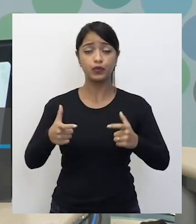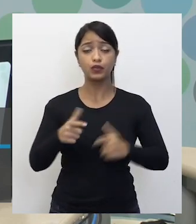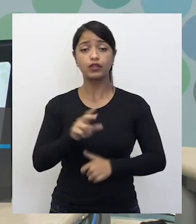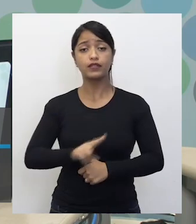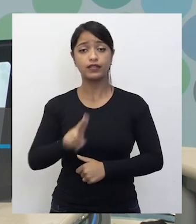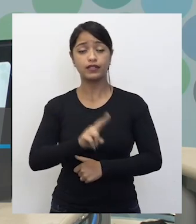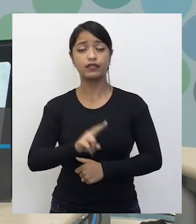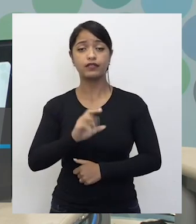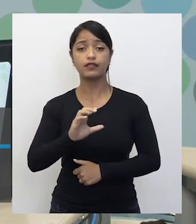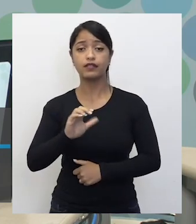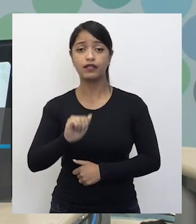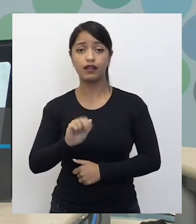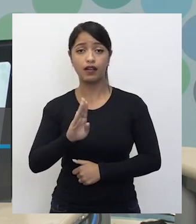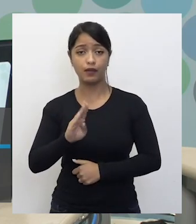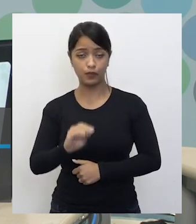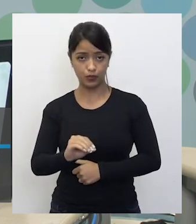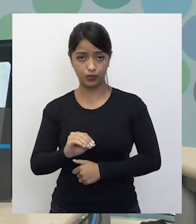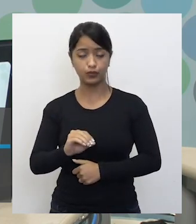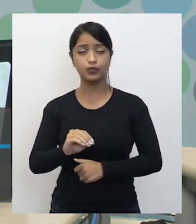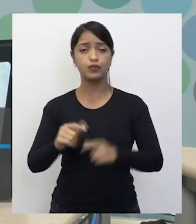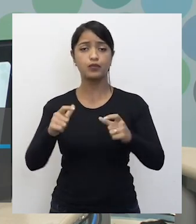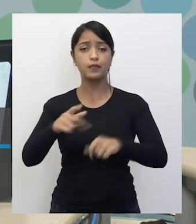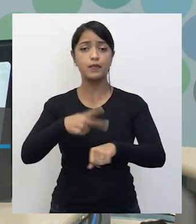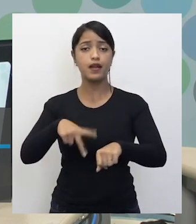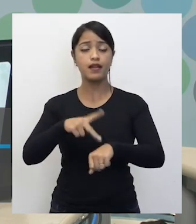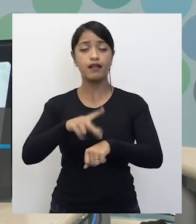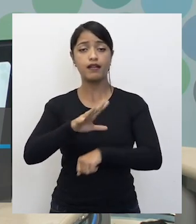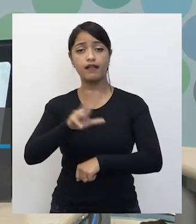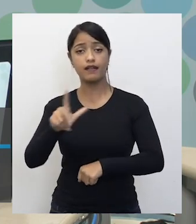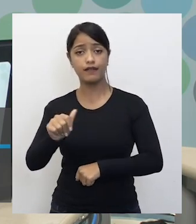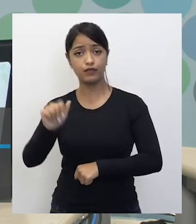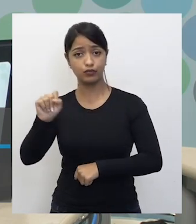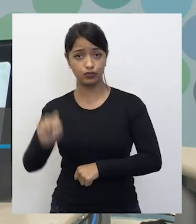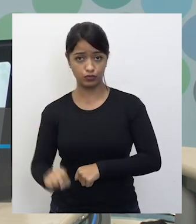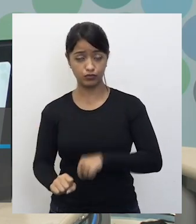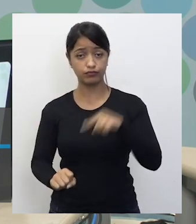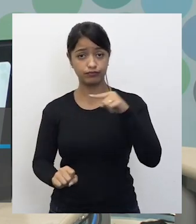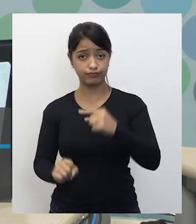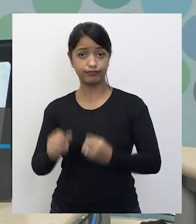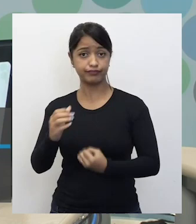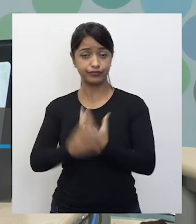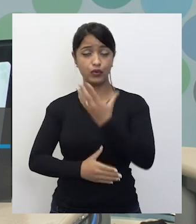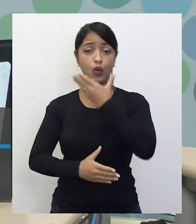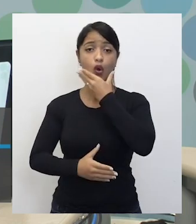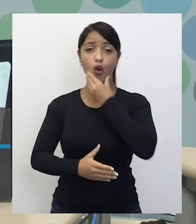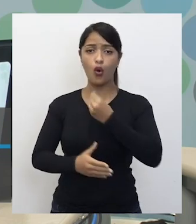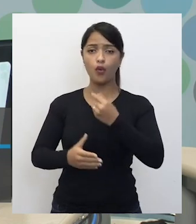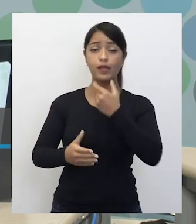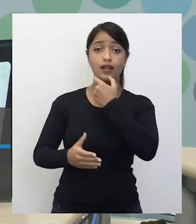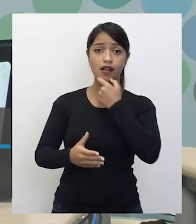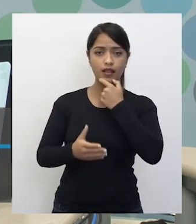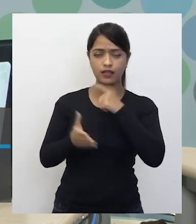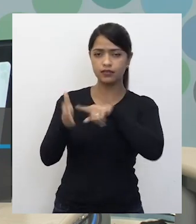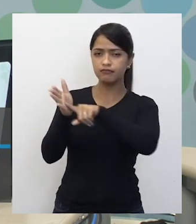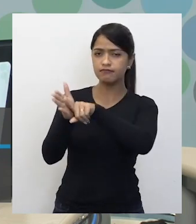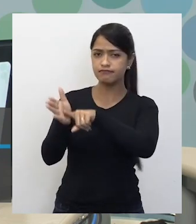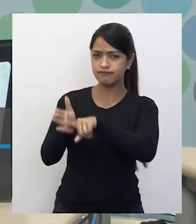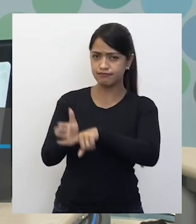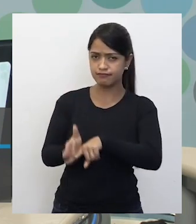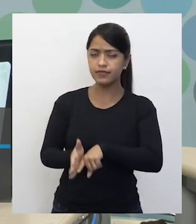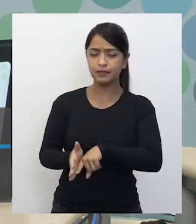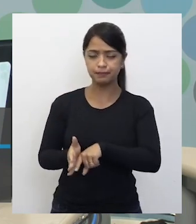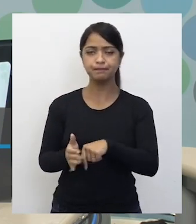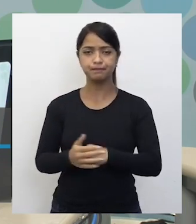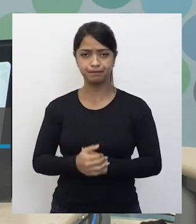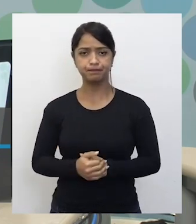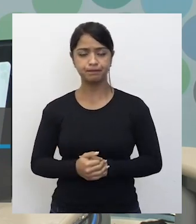Cabo, que fica na África do Sul, por um pesquisador inglês. Então é bem legal essa análise, esse estudo, né, que ele